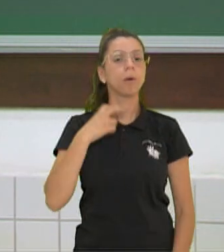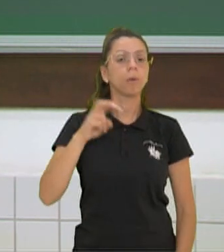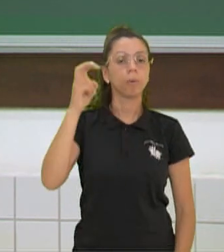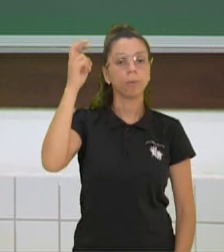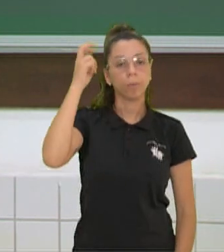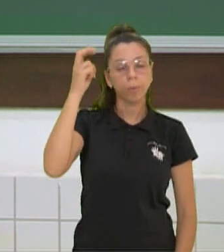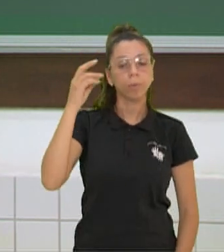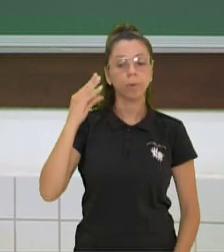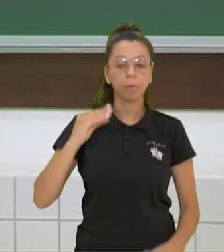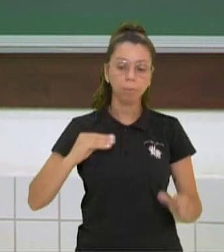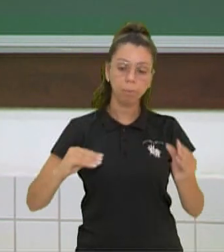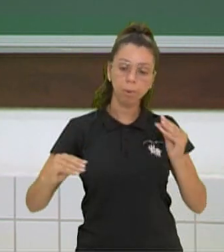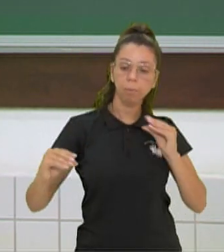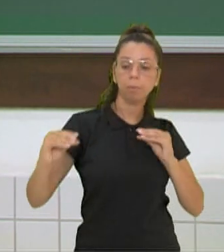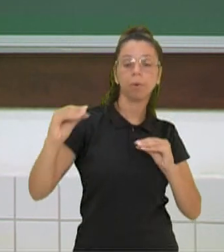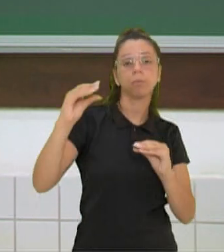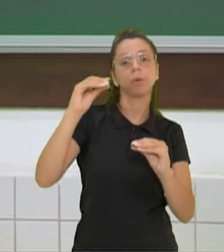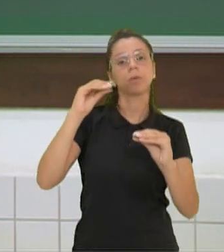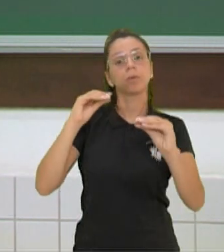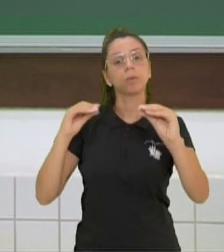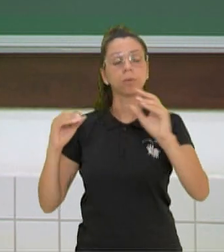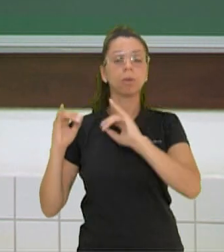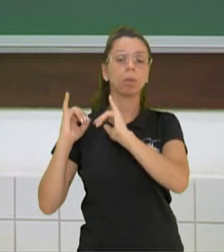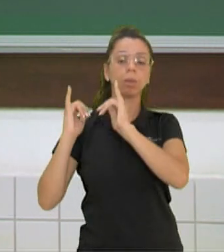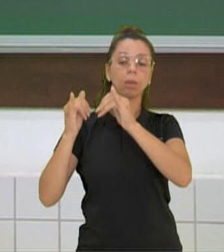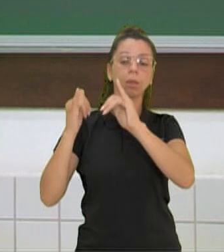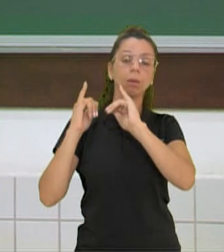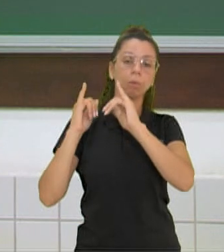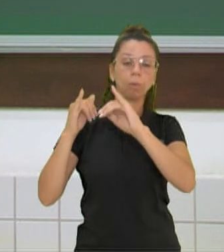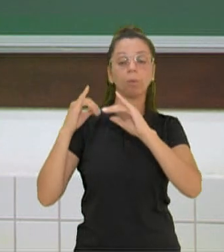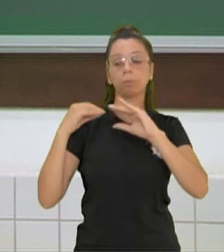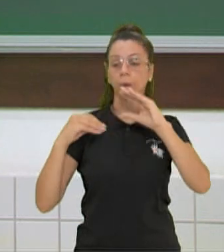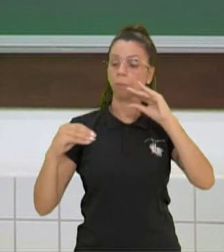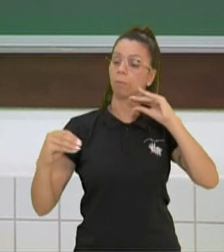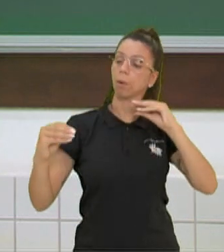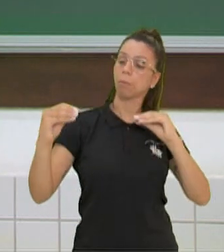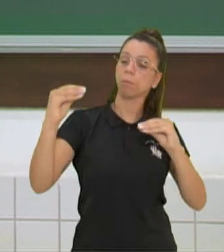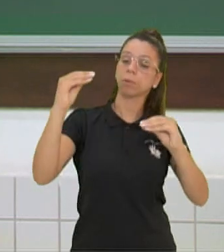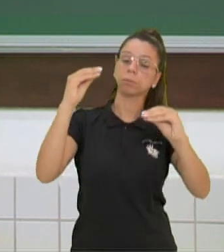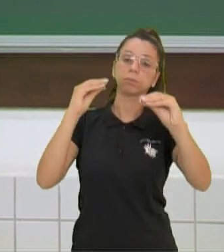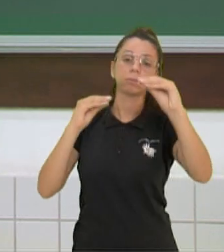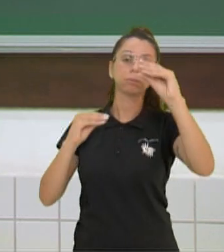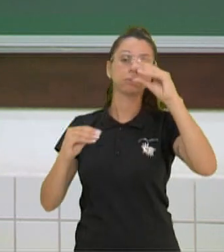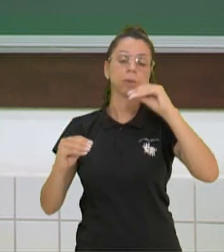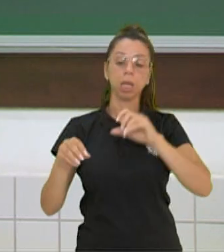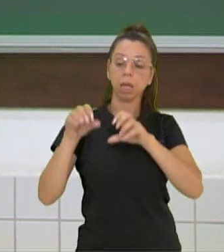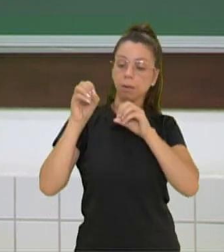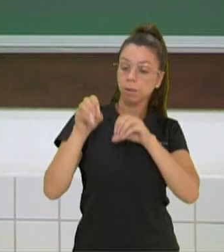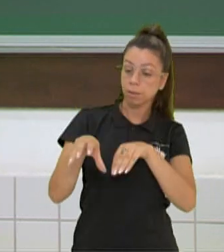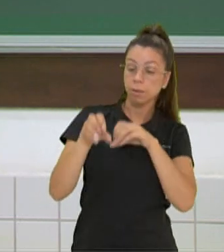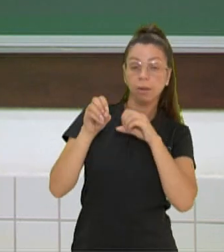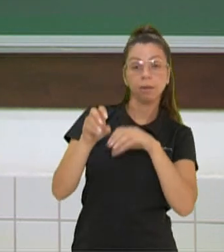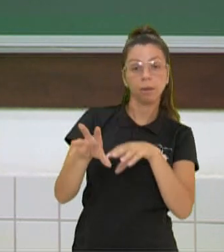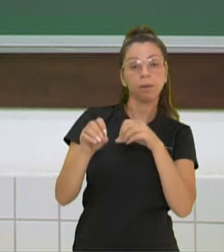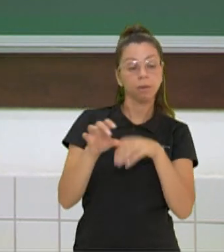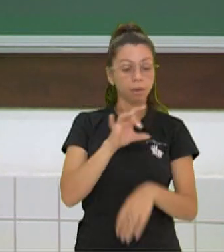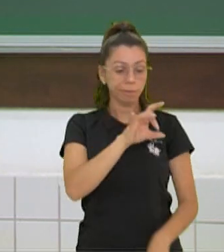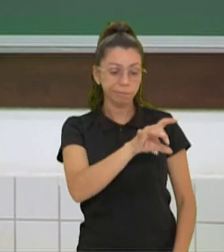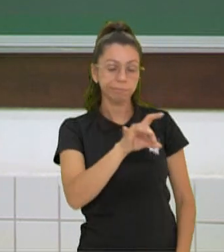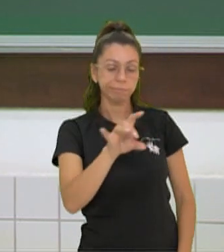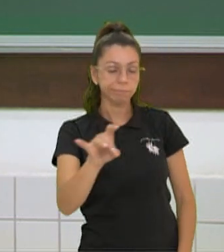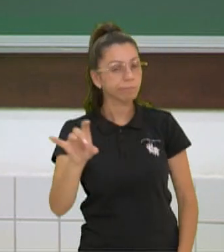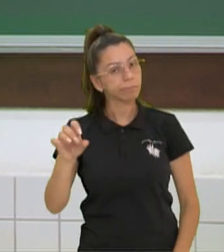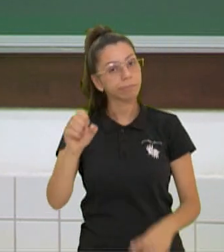forma oral, né? Então, através da oralidade, vai contando e ensinando cada indivíduo